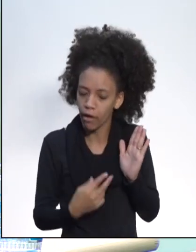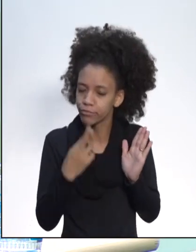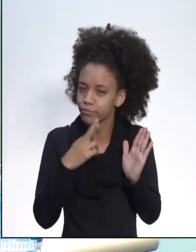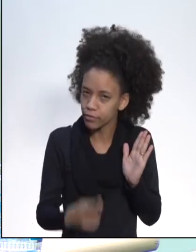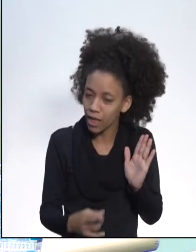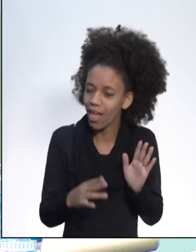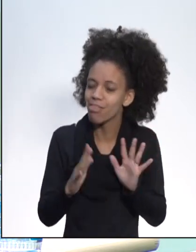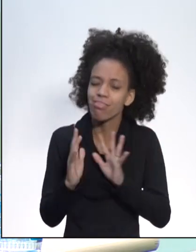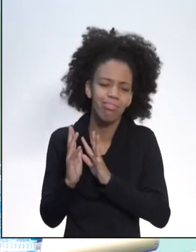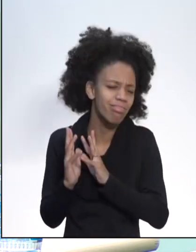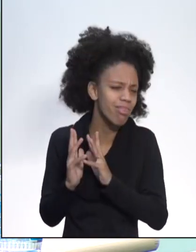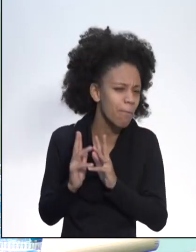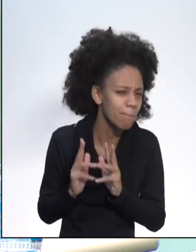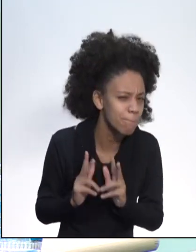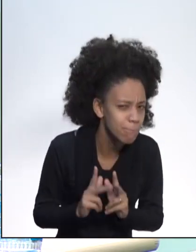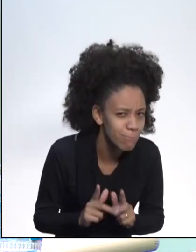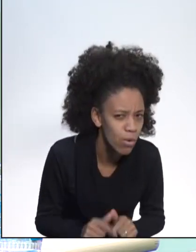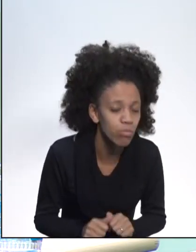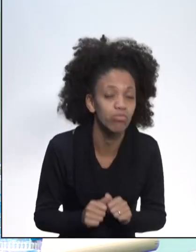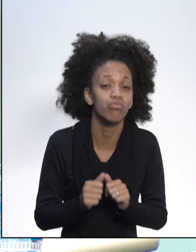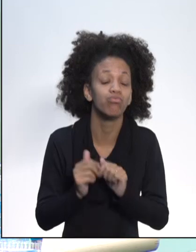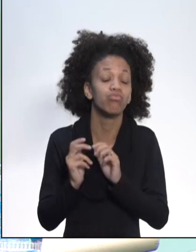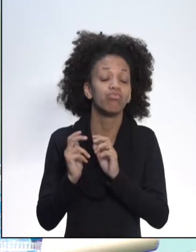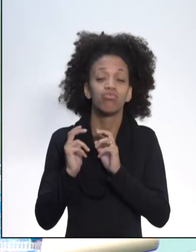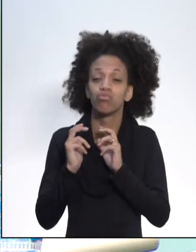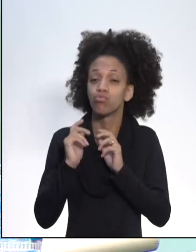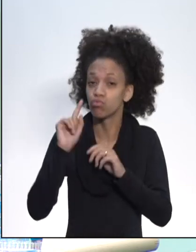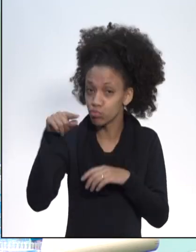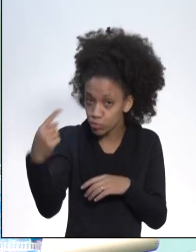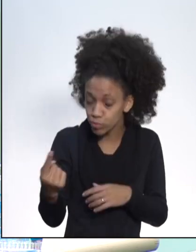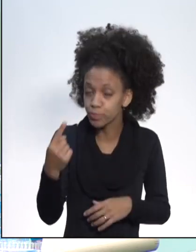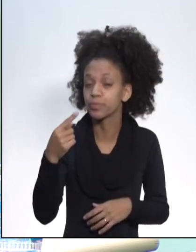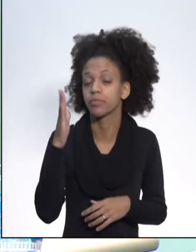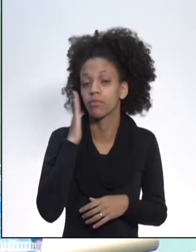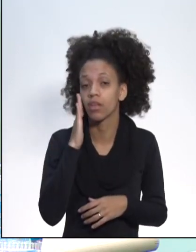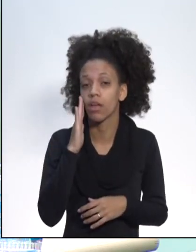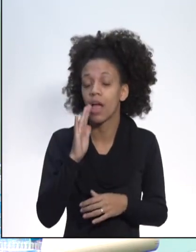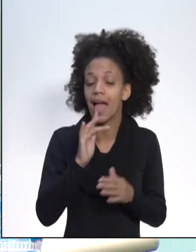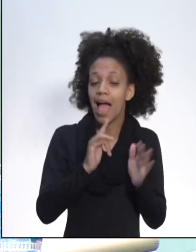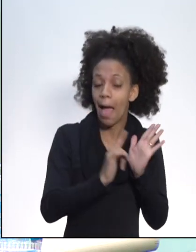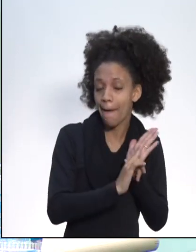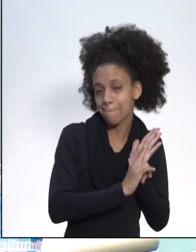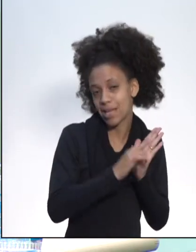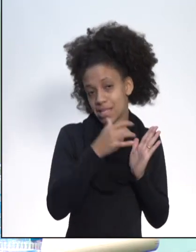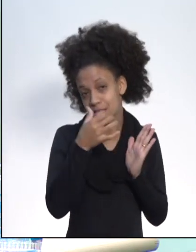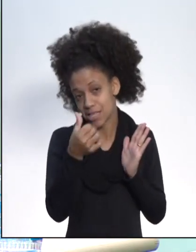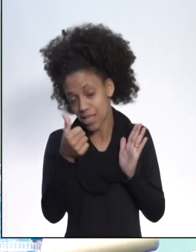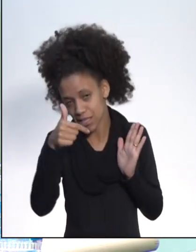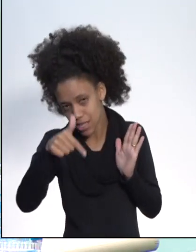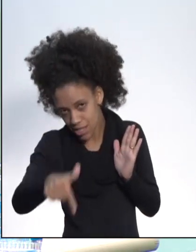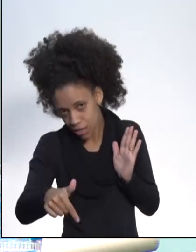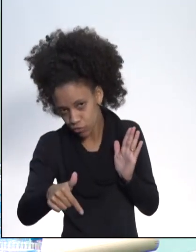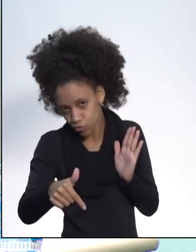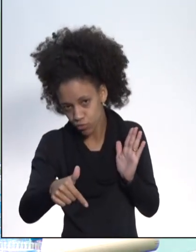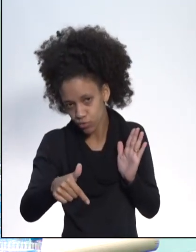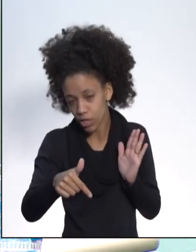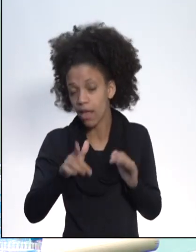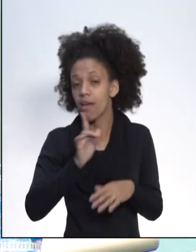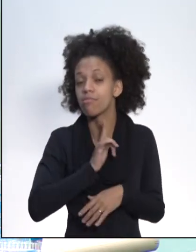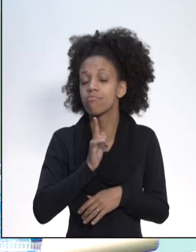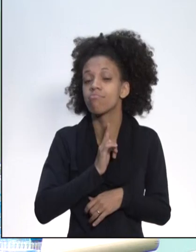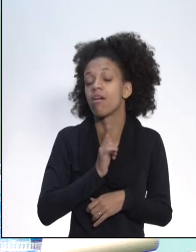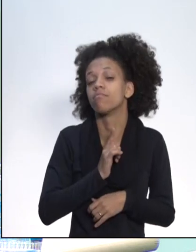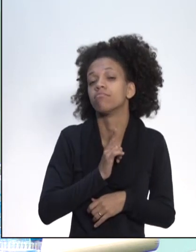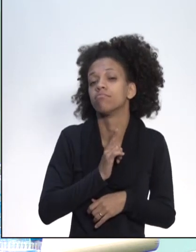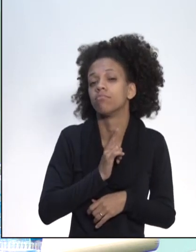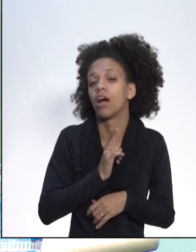de todas as situações de aprendizagem, a partir da página 67, tem